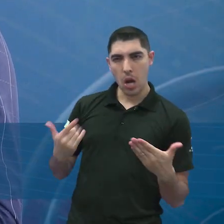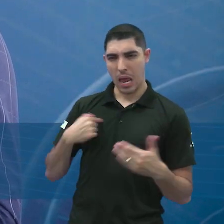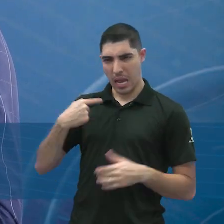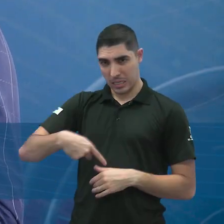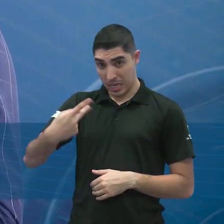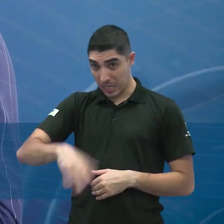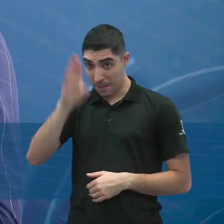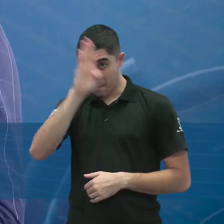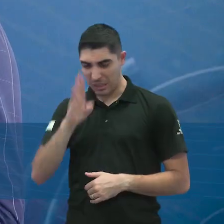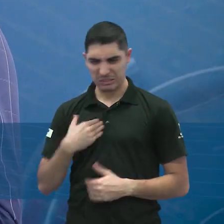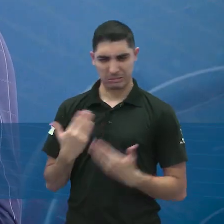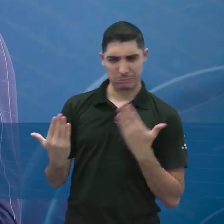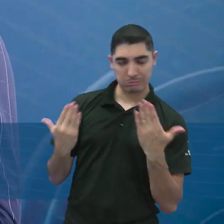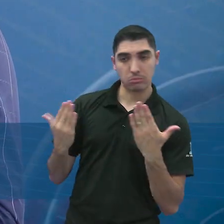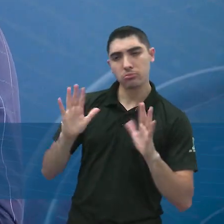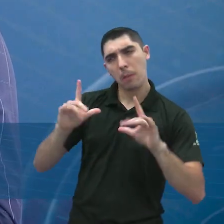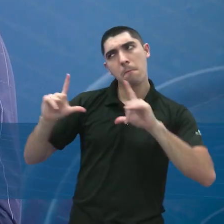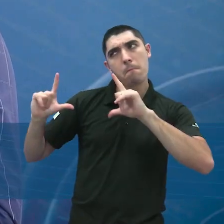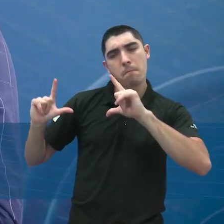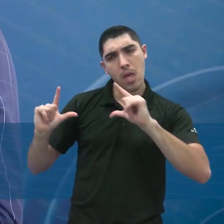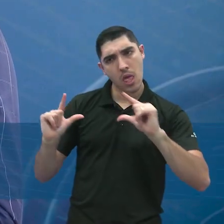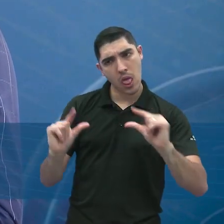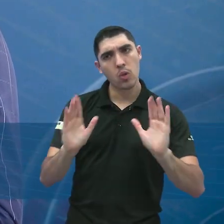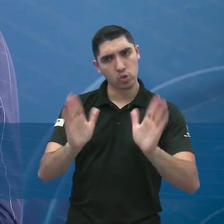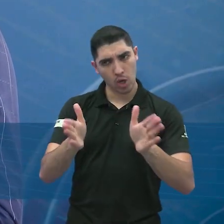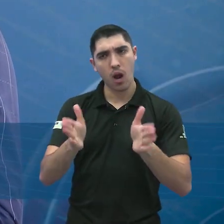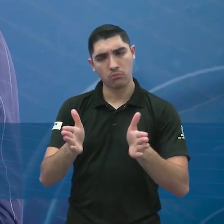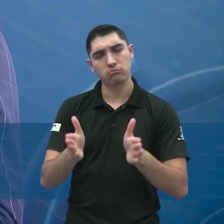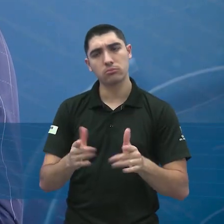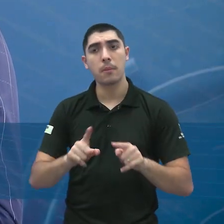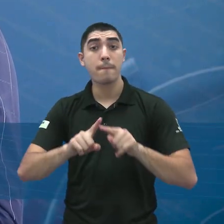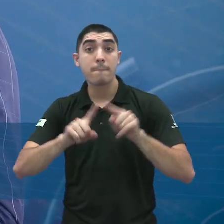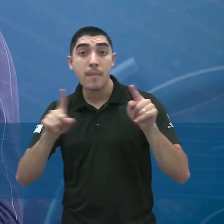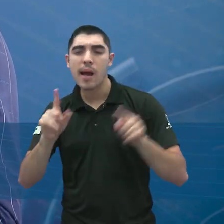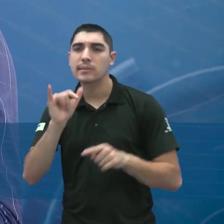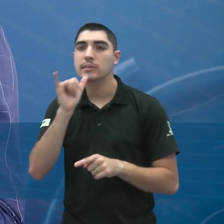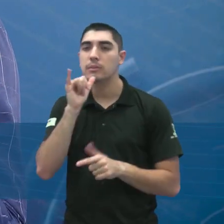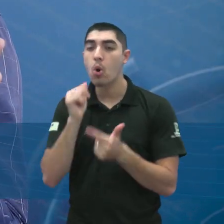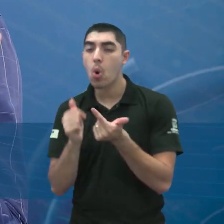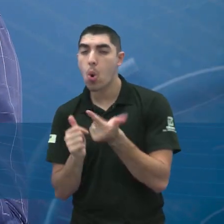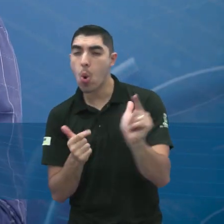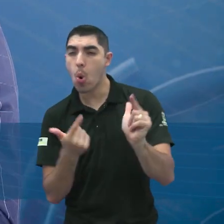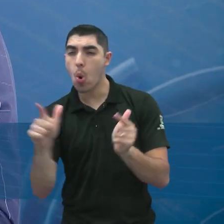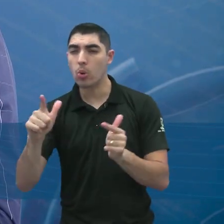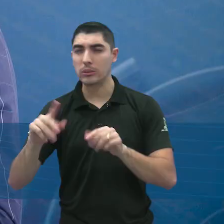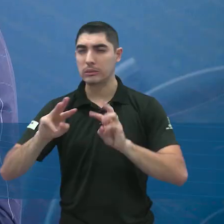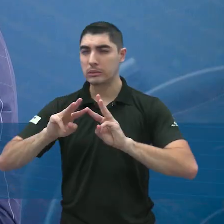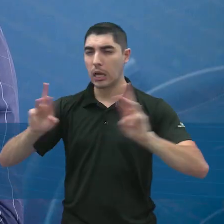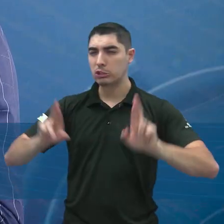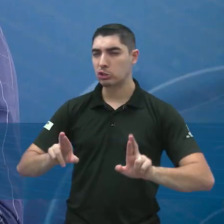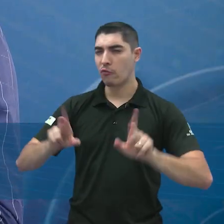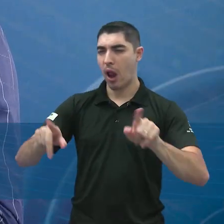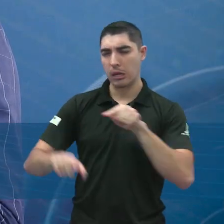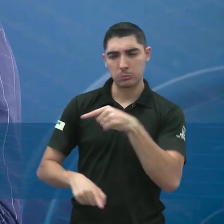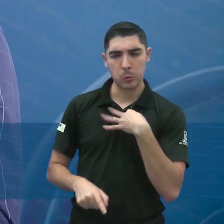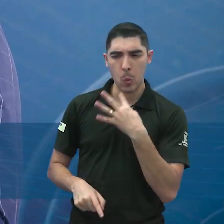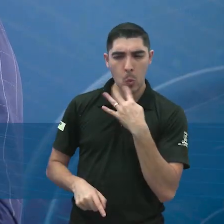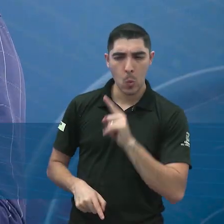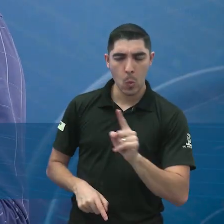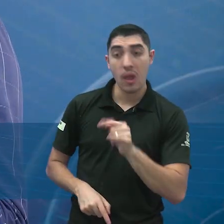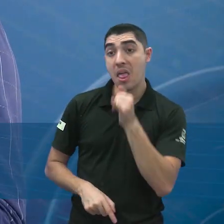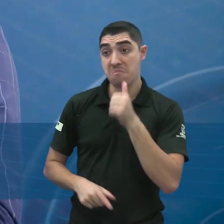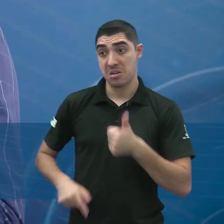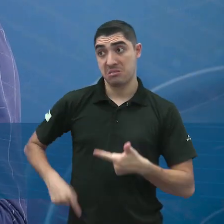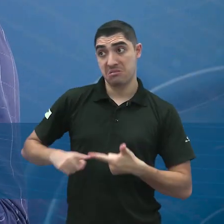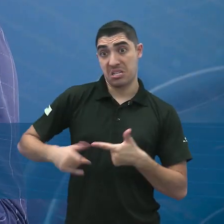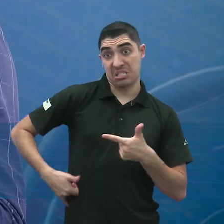do brasileiro, né? Queria até que o Renato trouxesse a opinião dele, mas quando você tem sites externos, desconfie quando for aquela oferta